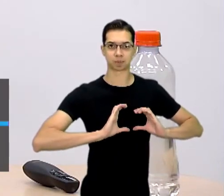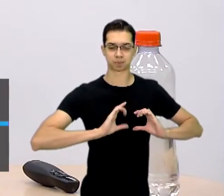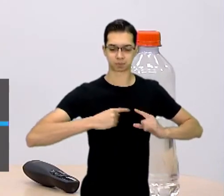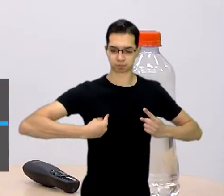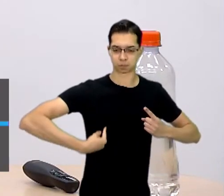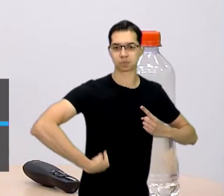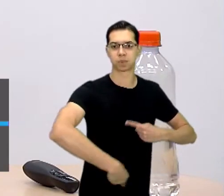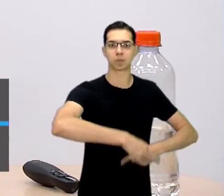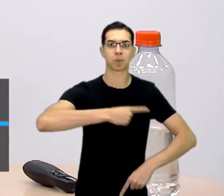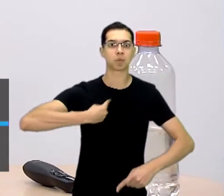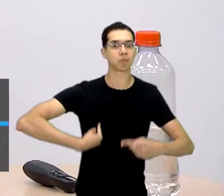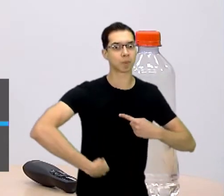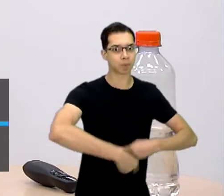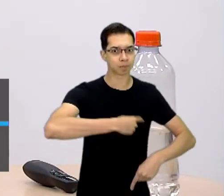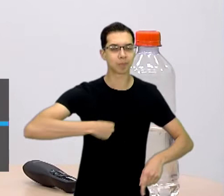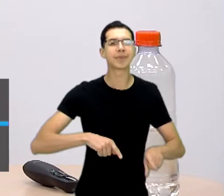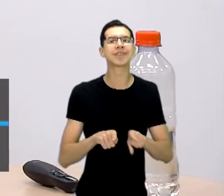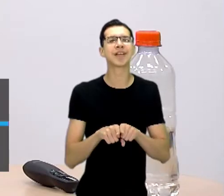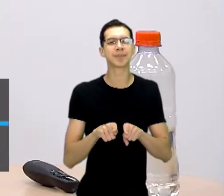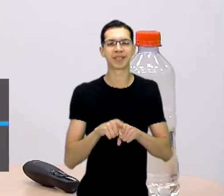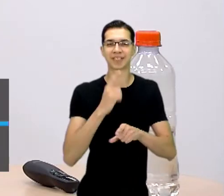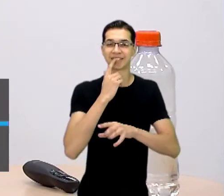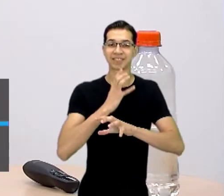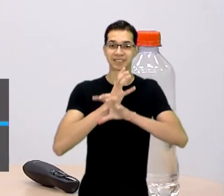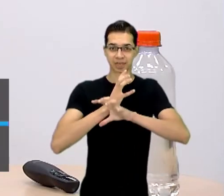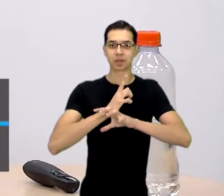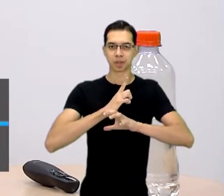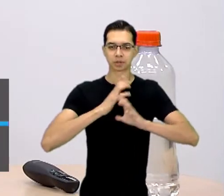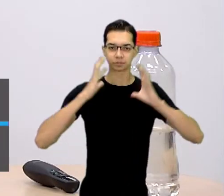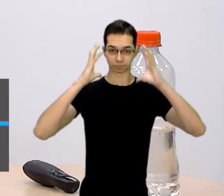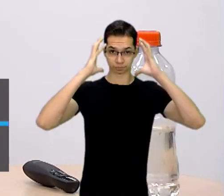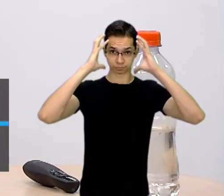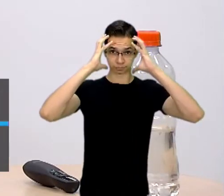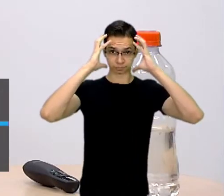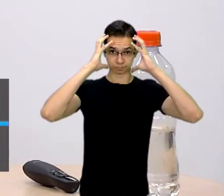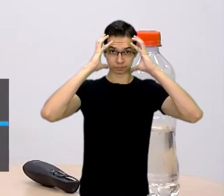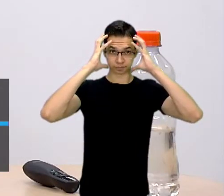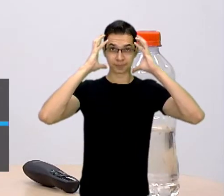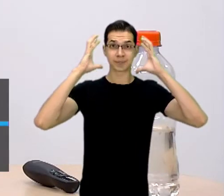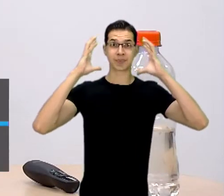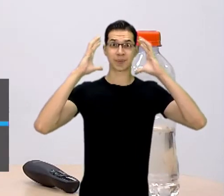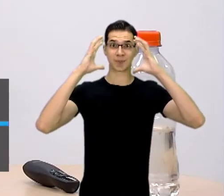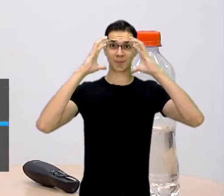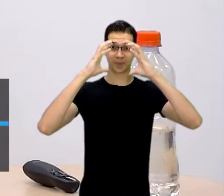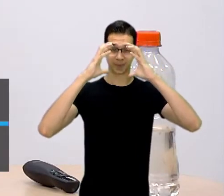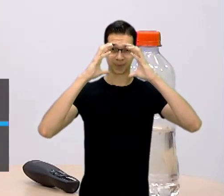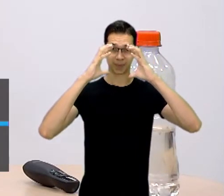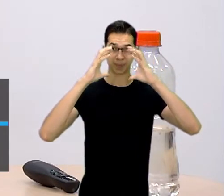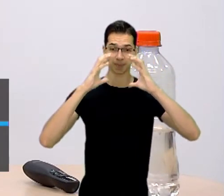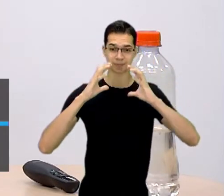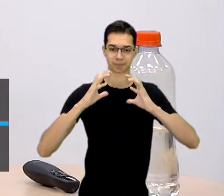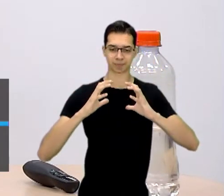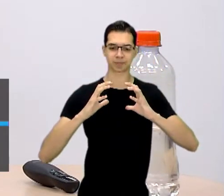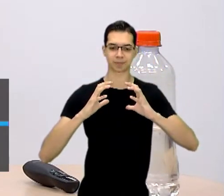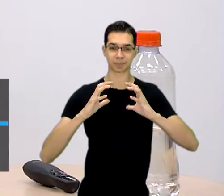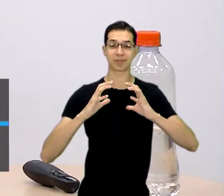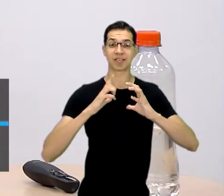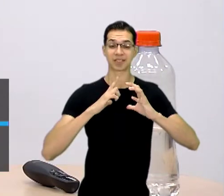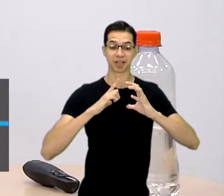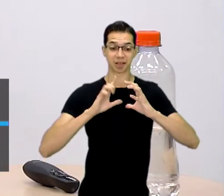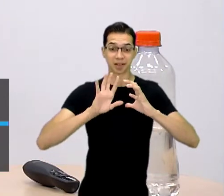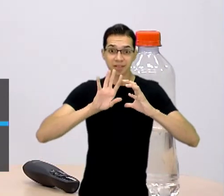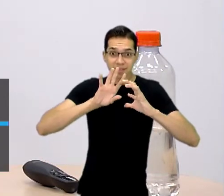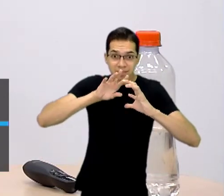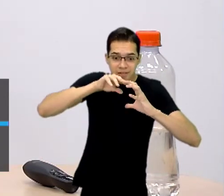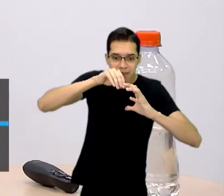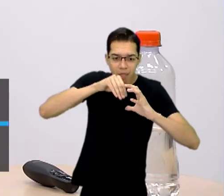cérebro, a região ali cerebral, toda a região central do nosso sistema nervoso. Então, também o cérebro é um